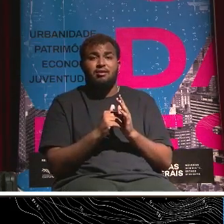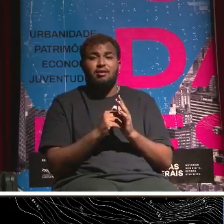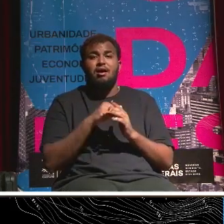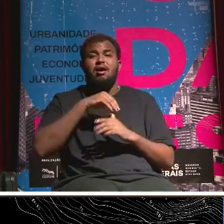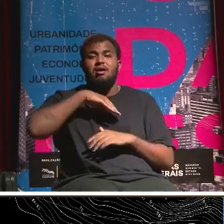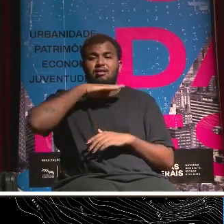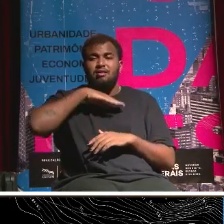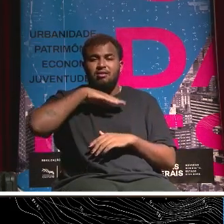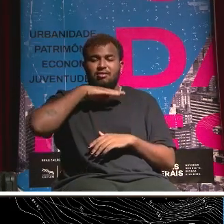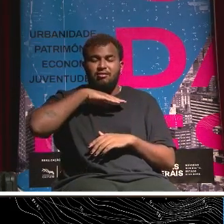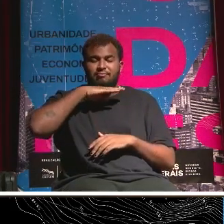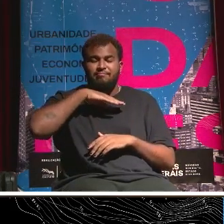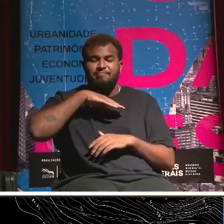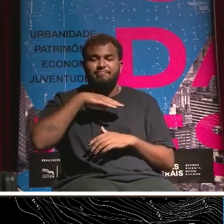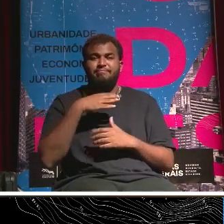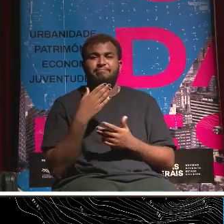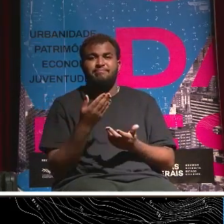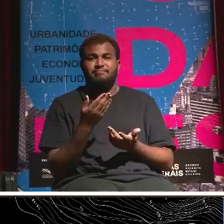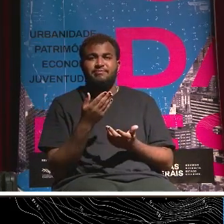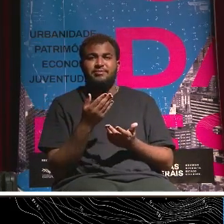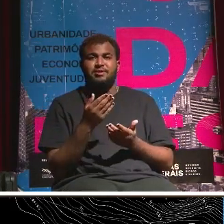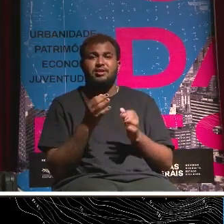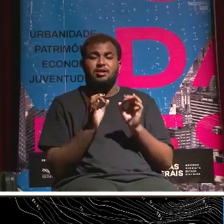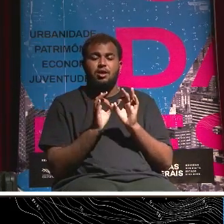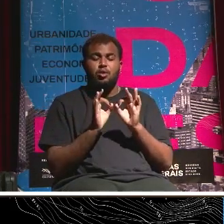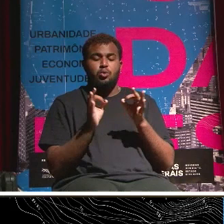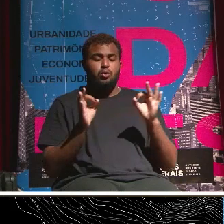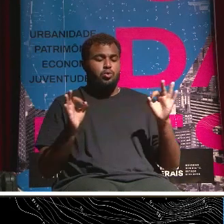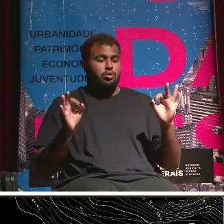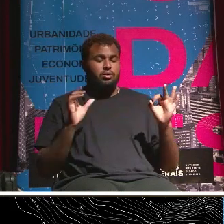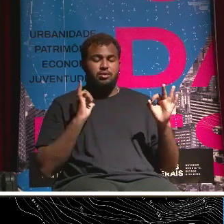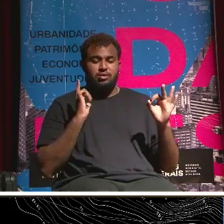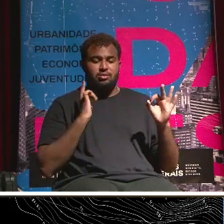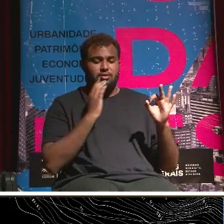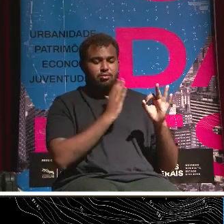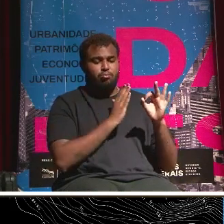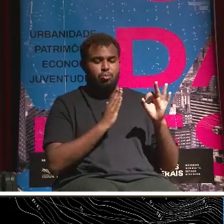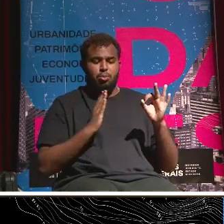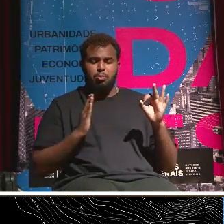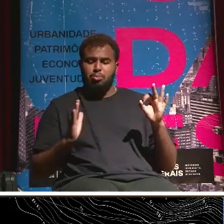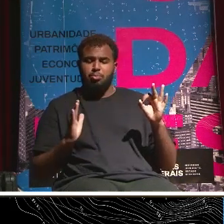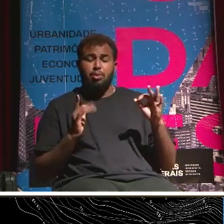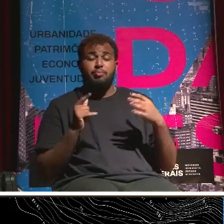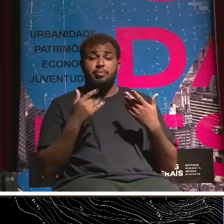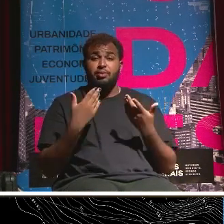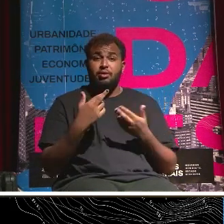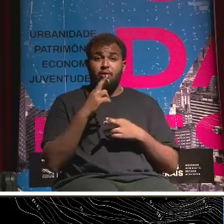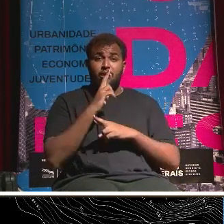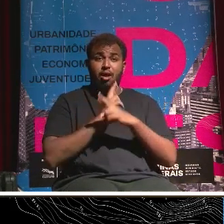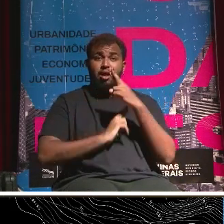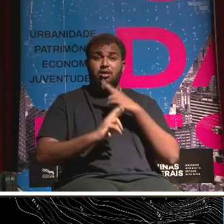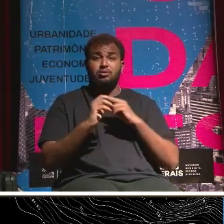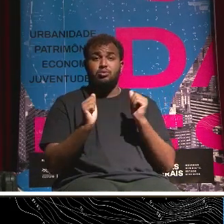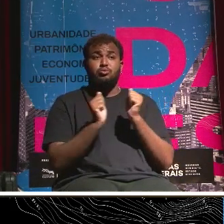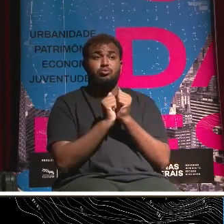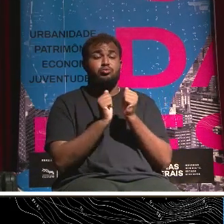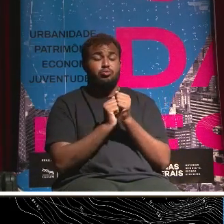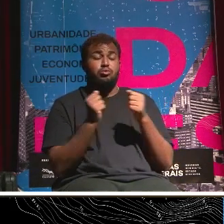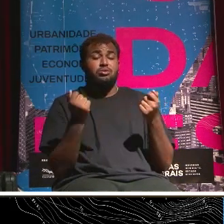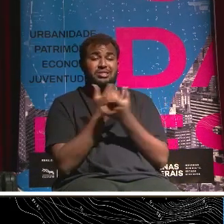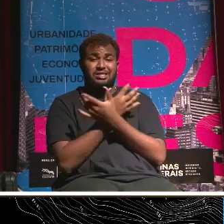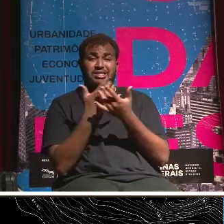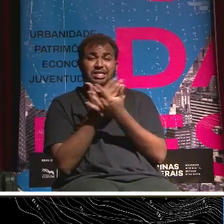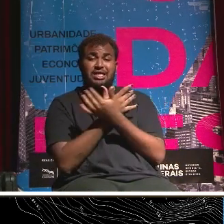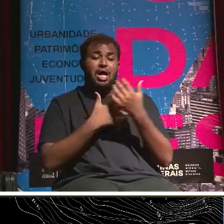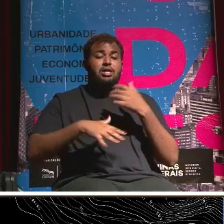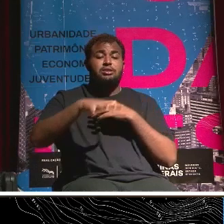Anitta. Esta linha da produção estética, ela também guarda a relação com a cidade, com o território.